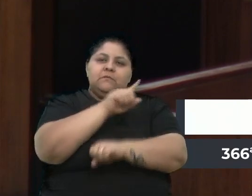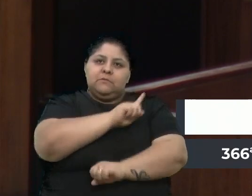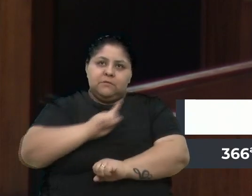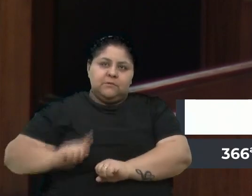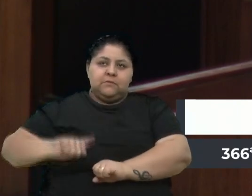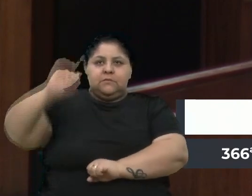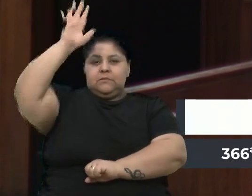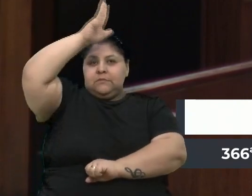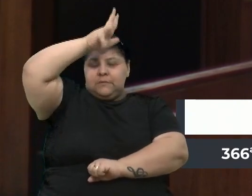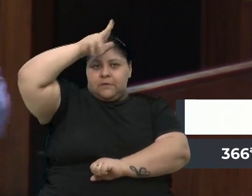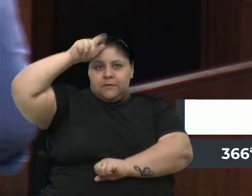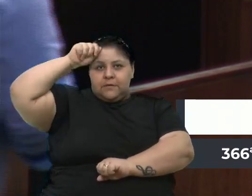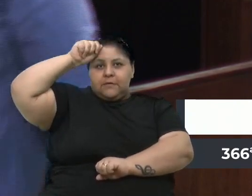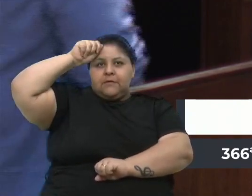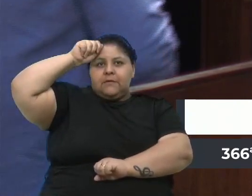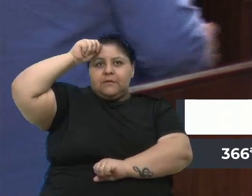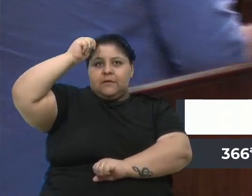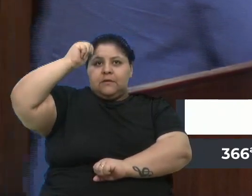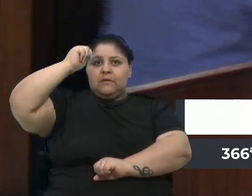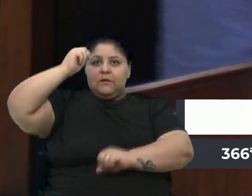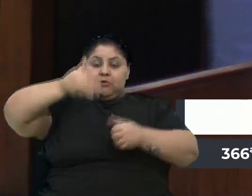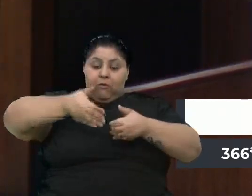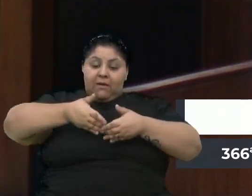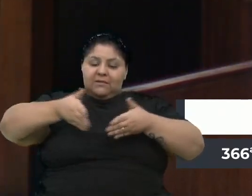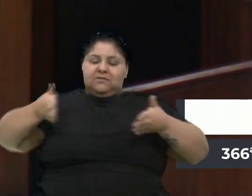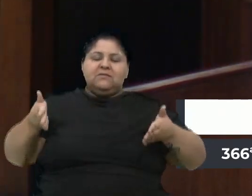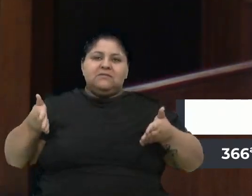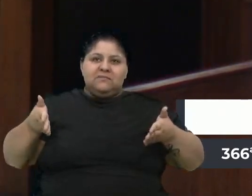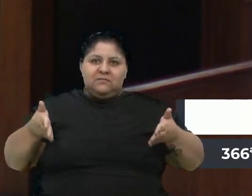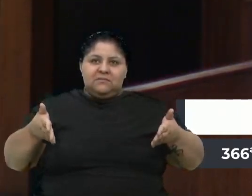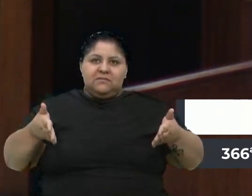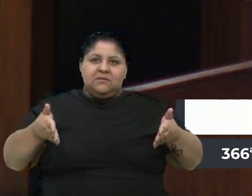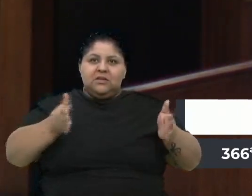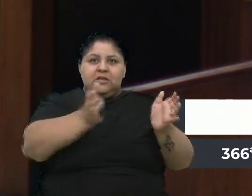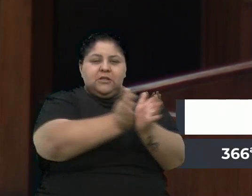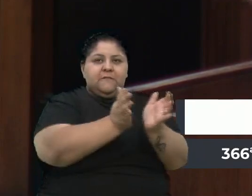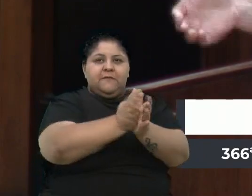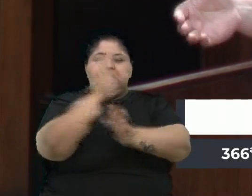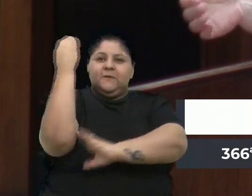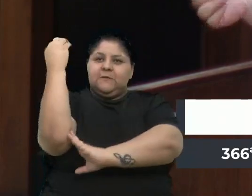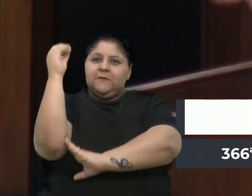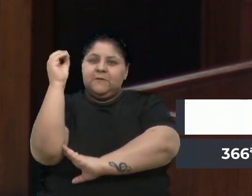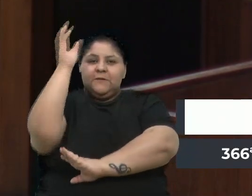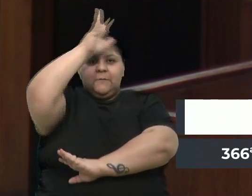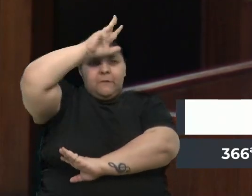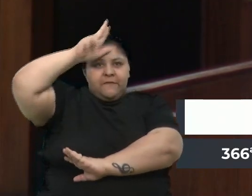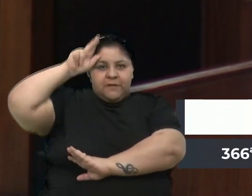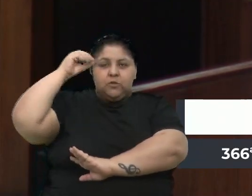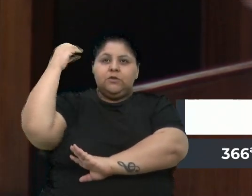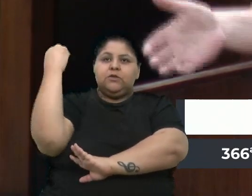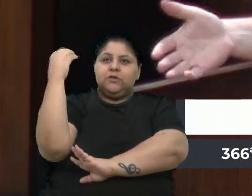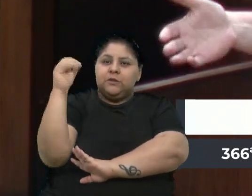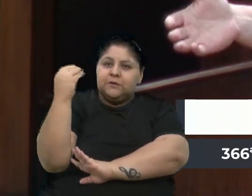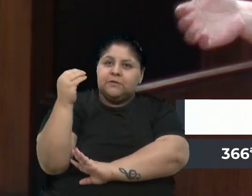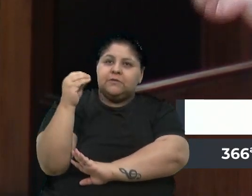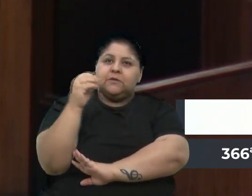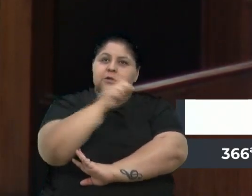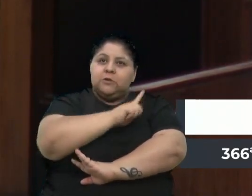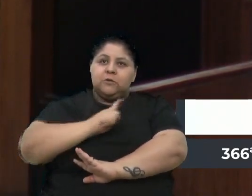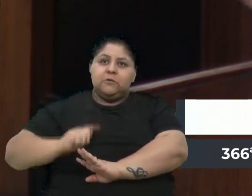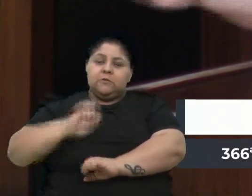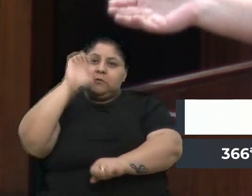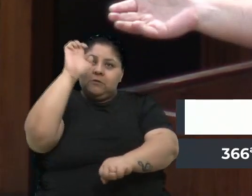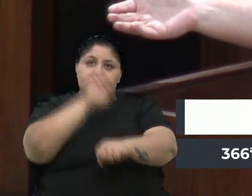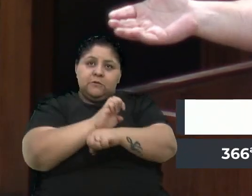município que se coloque à disposição da Federação Gaúcha, da Prefeitura de Porto Alegre, do governo do Estado e